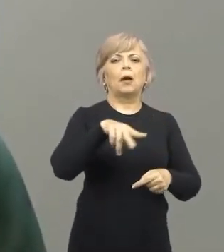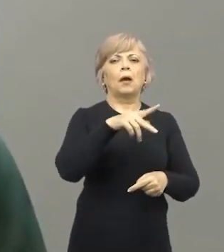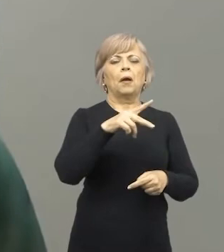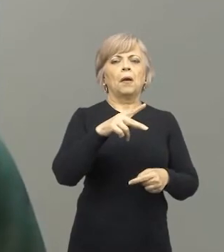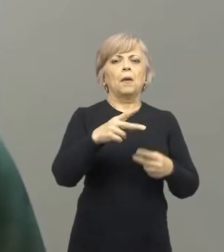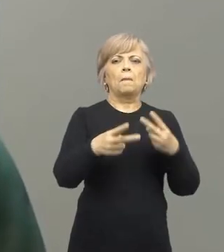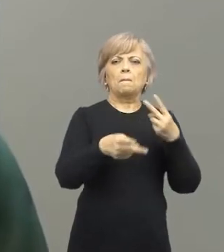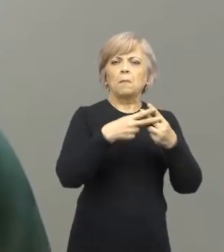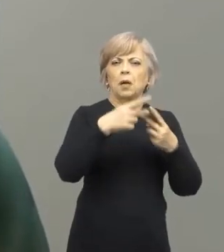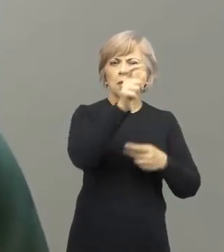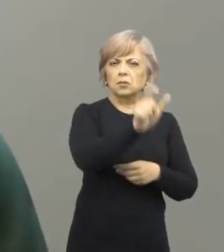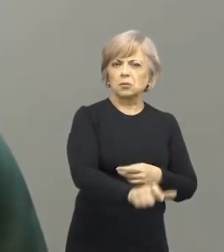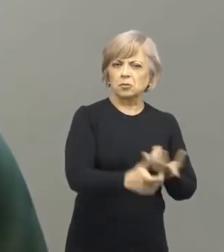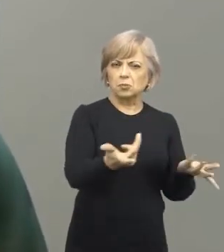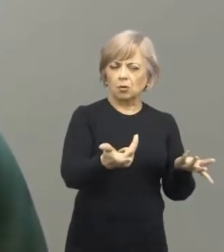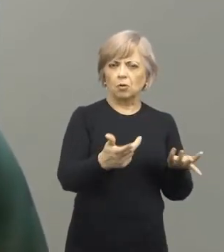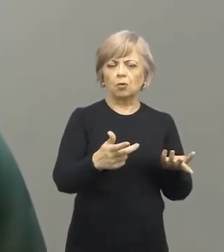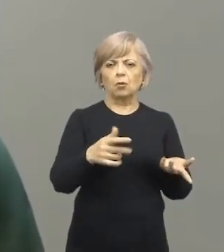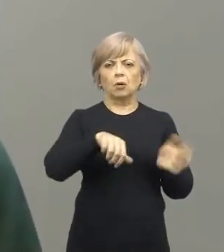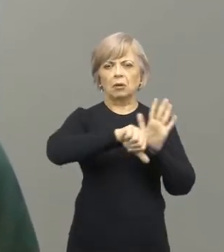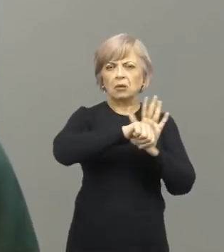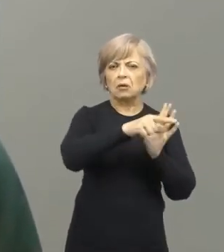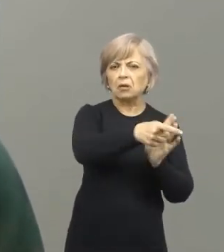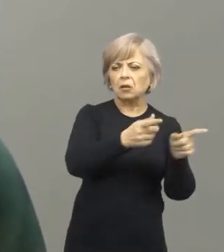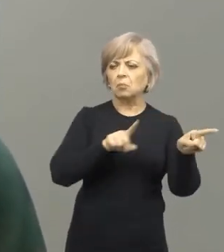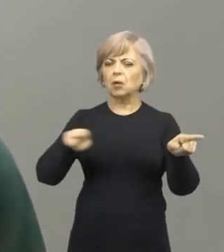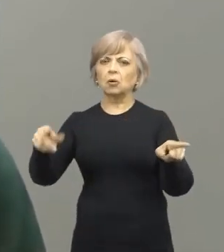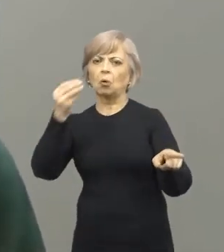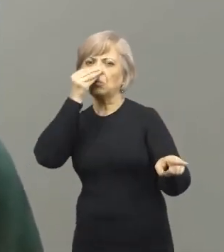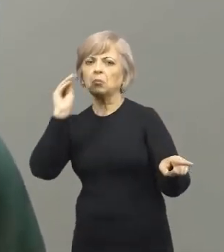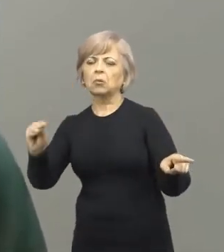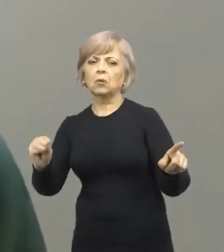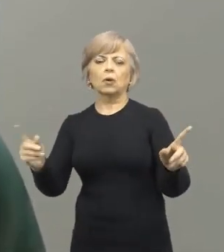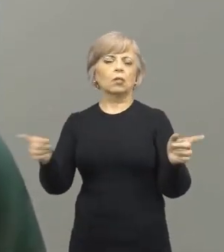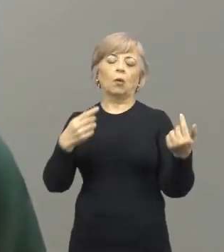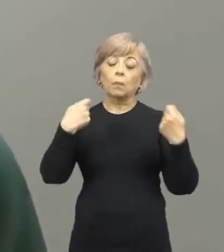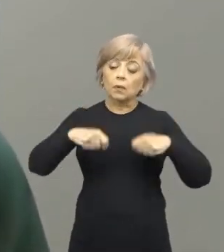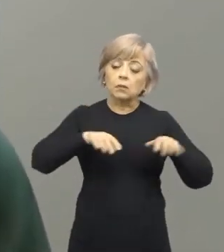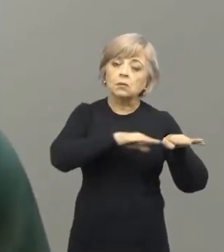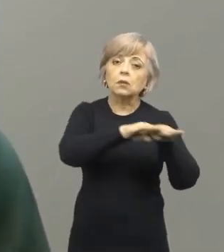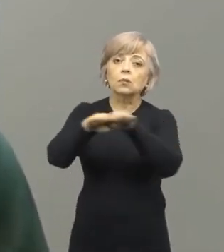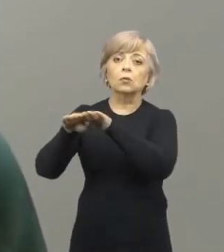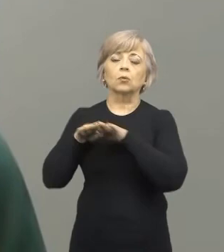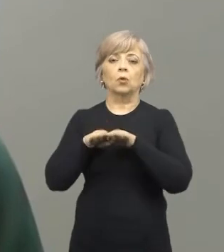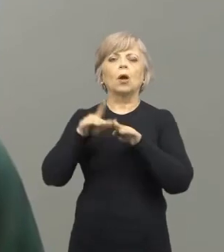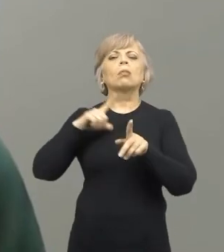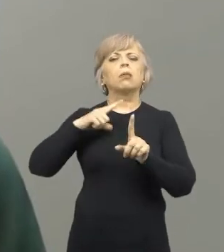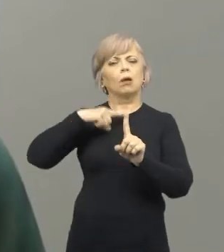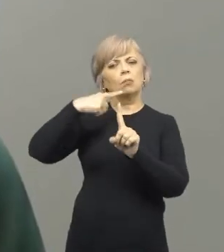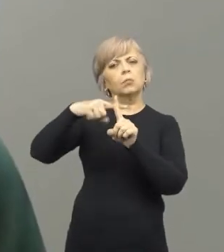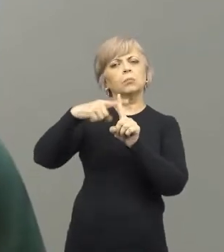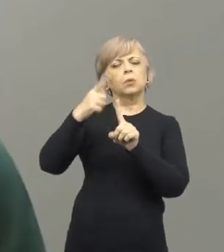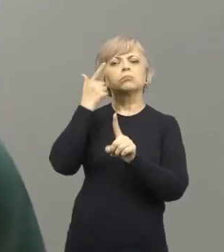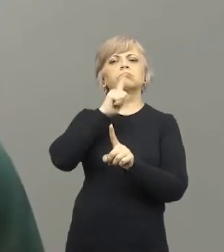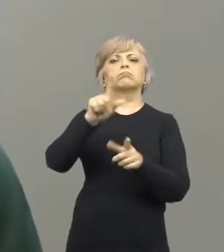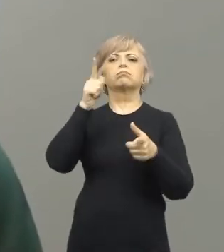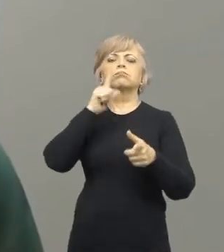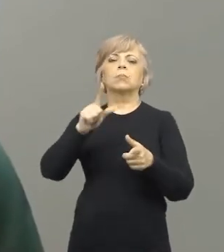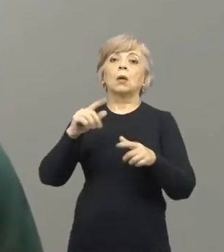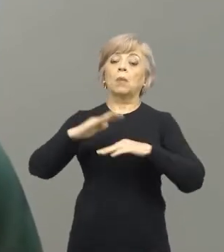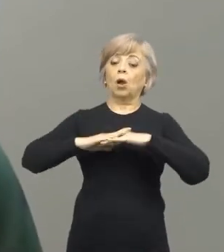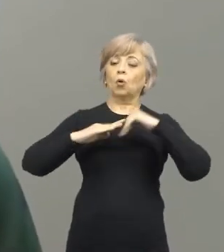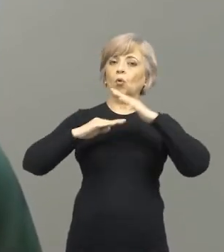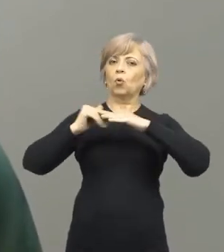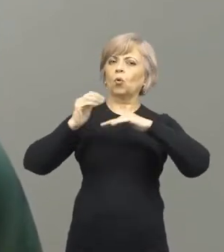Então, acredito assim que existem vitórias muito positivas que são para a construção de órgãos policiais